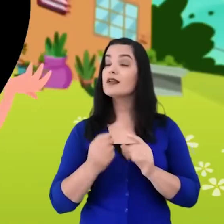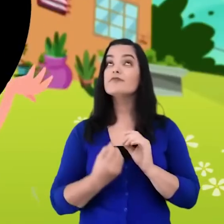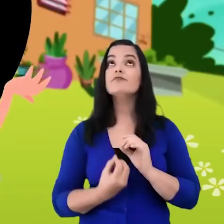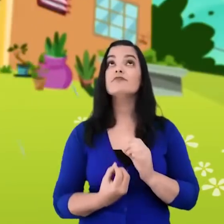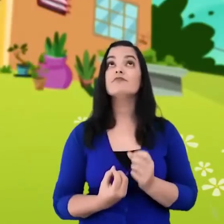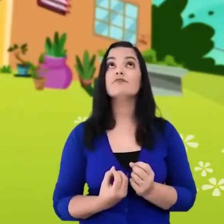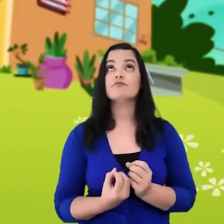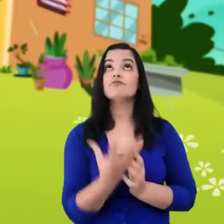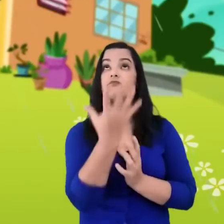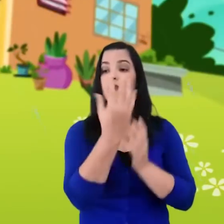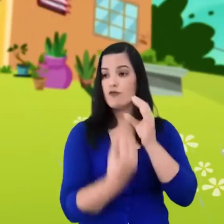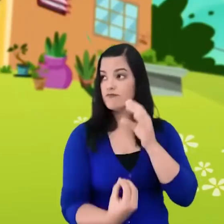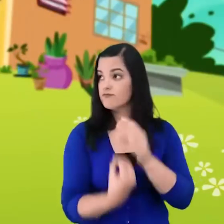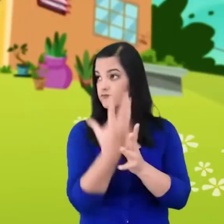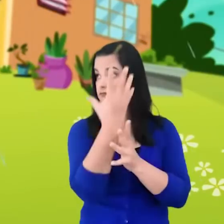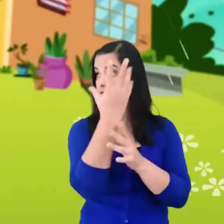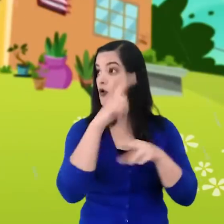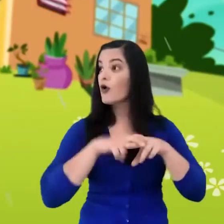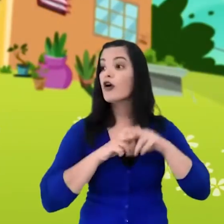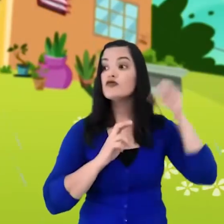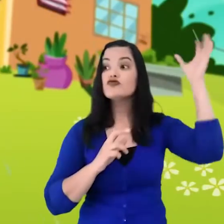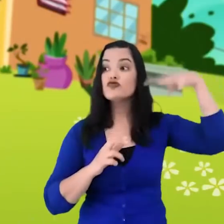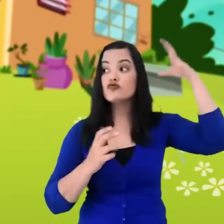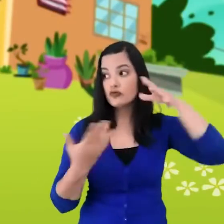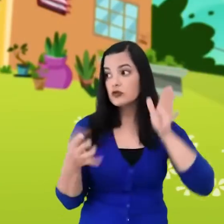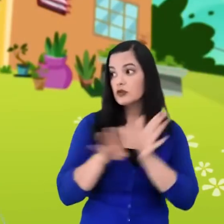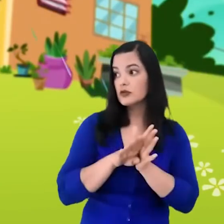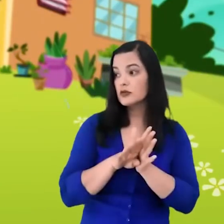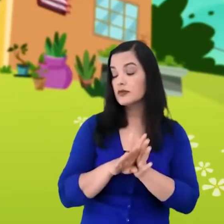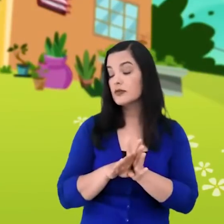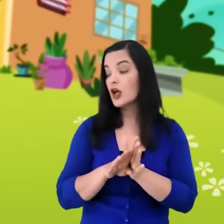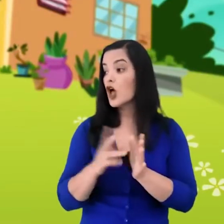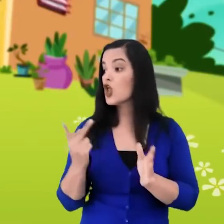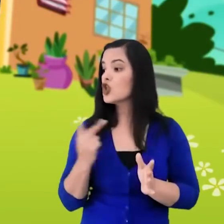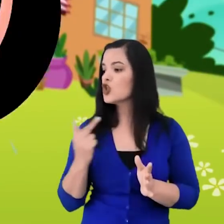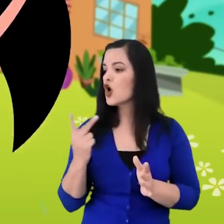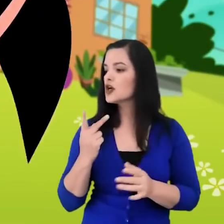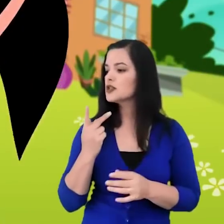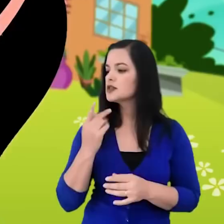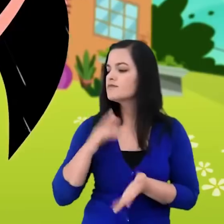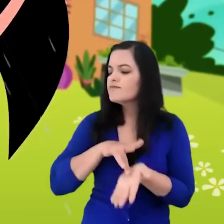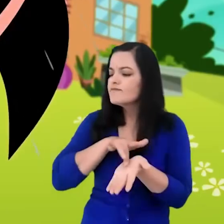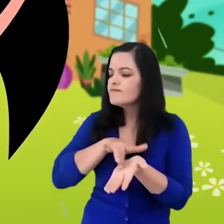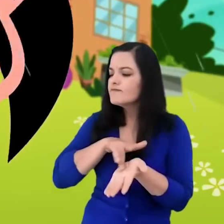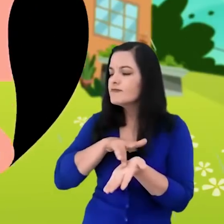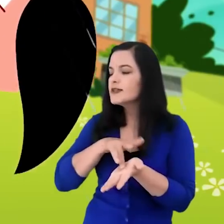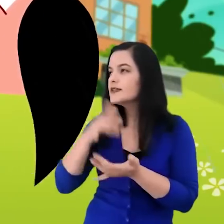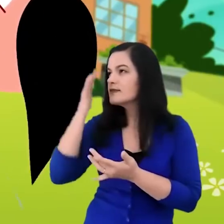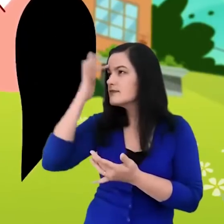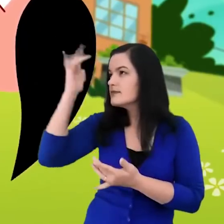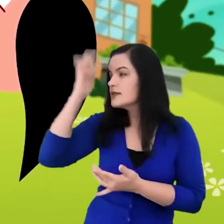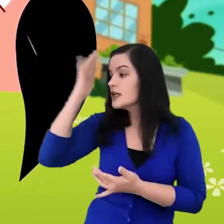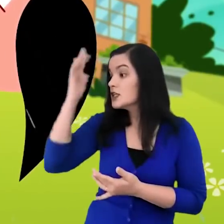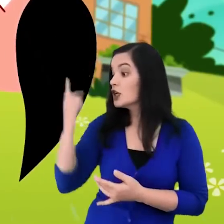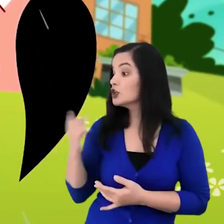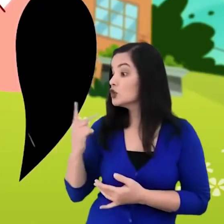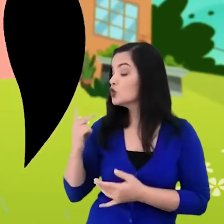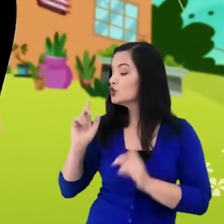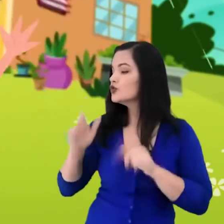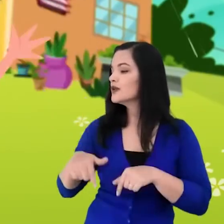quando a chuva vem? Vamos fazer de conta que era gotinha de chuva. Lá no céu. Vamos para